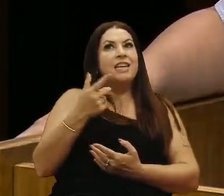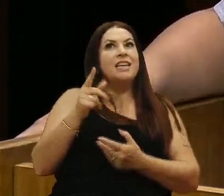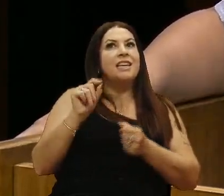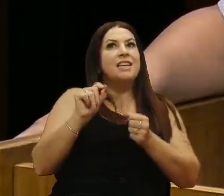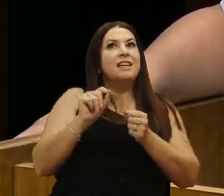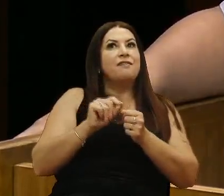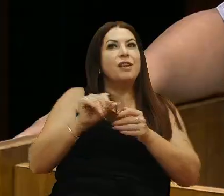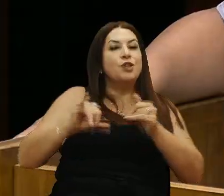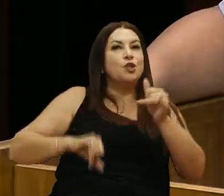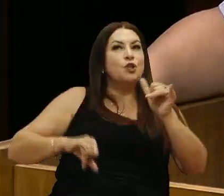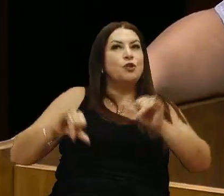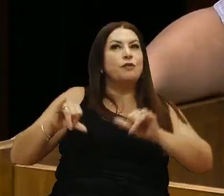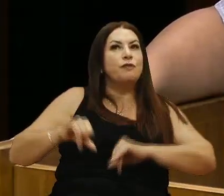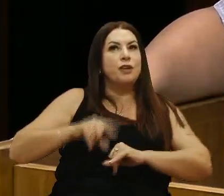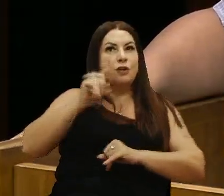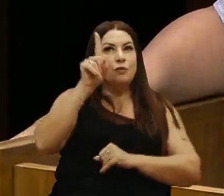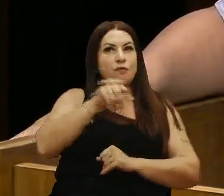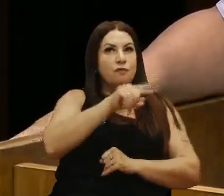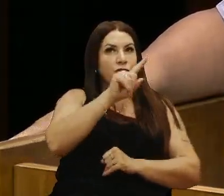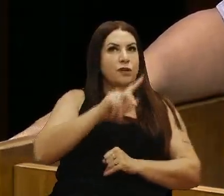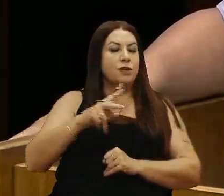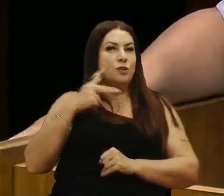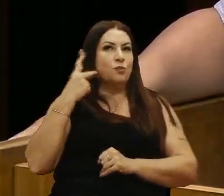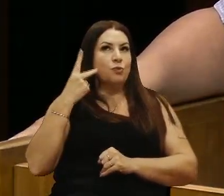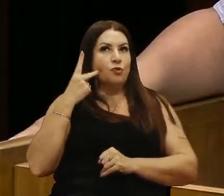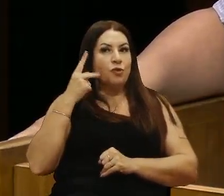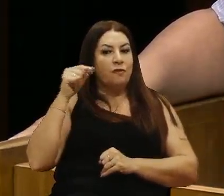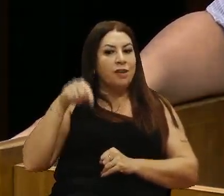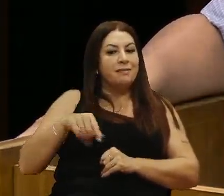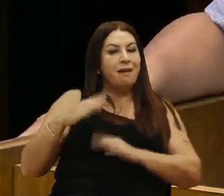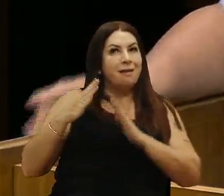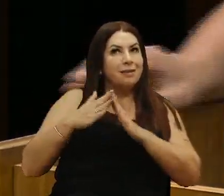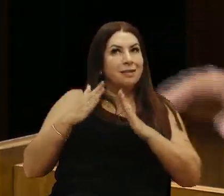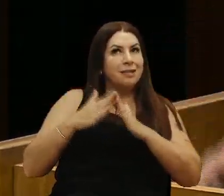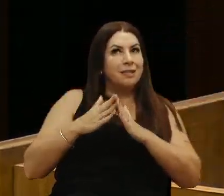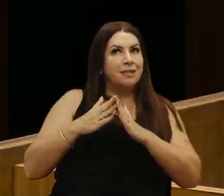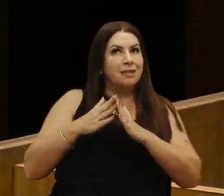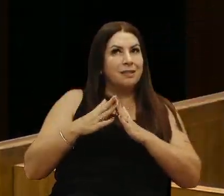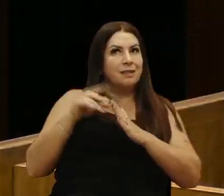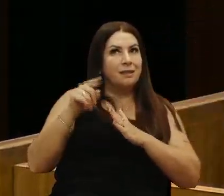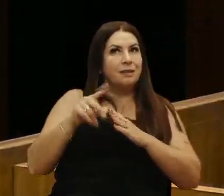vai sofrer com o veto político vai ser essa casa e, por sua